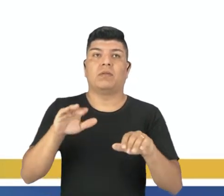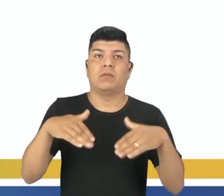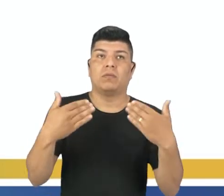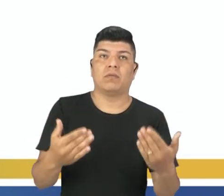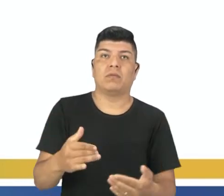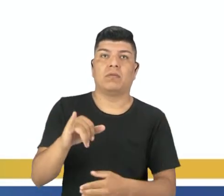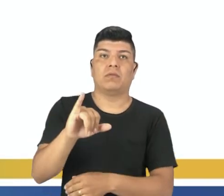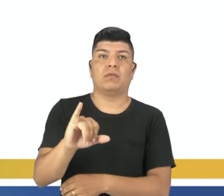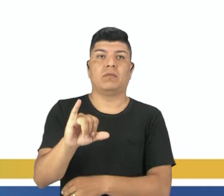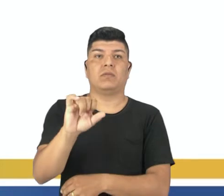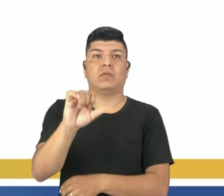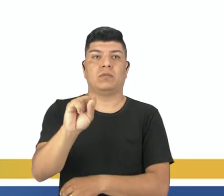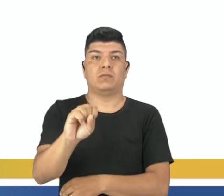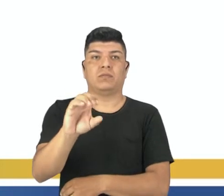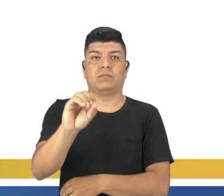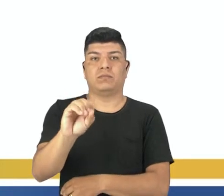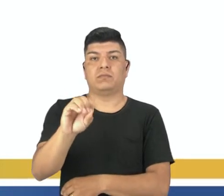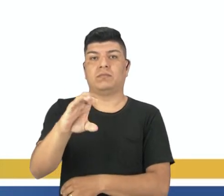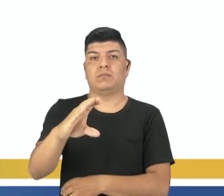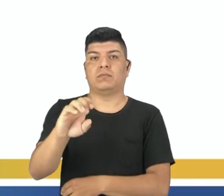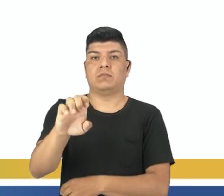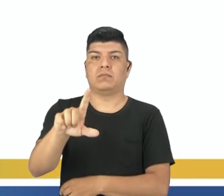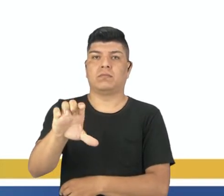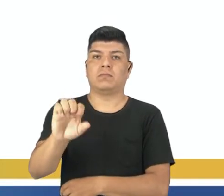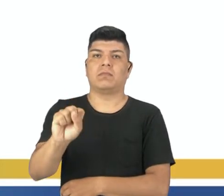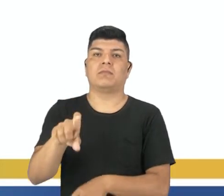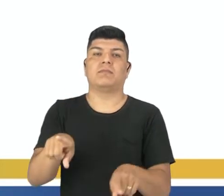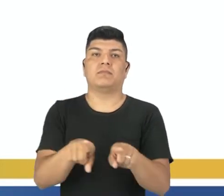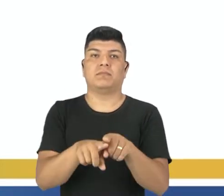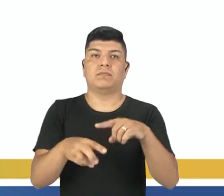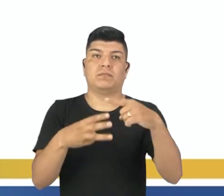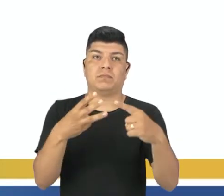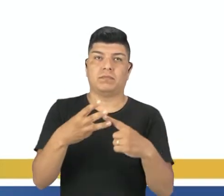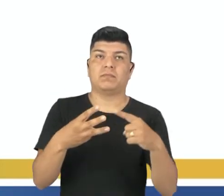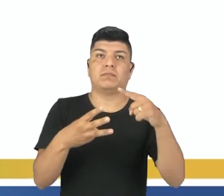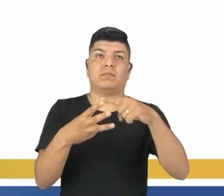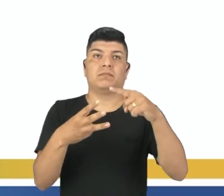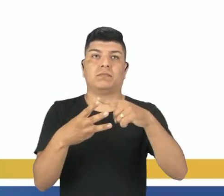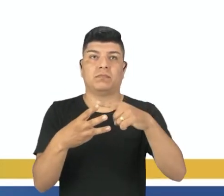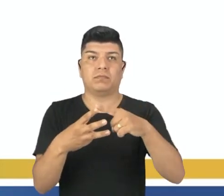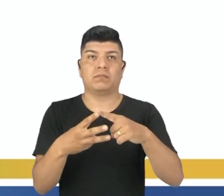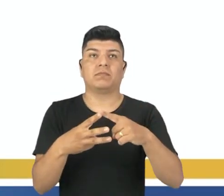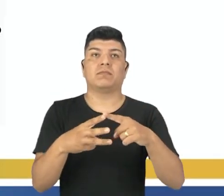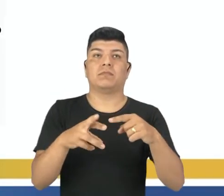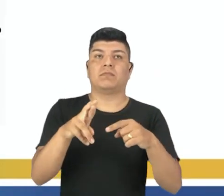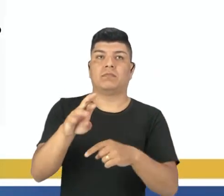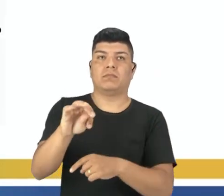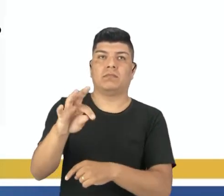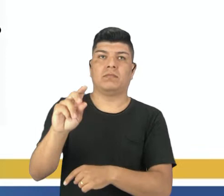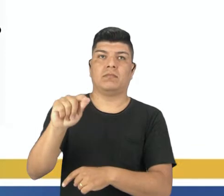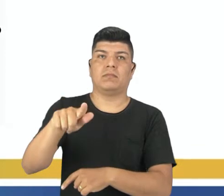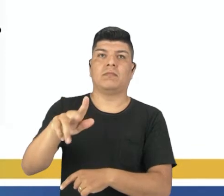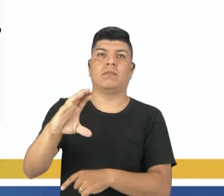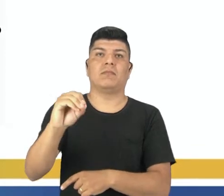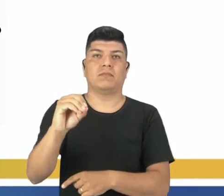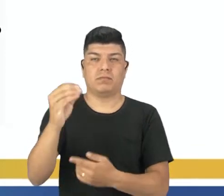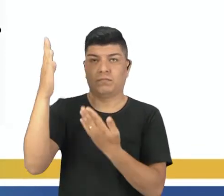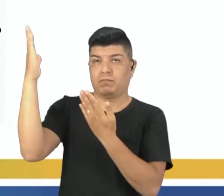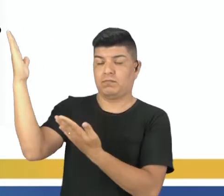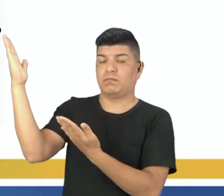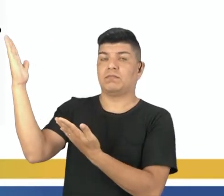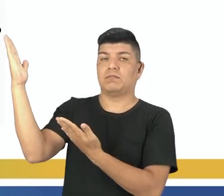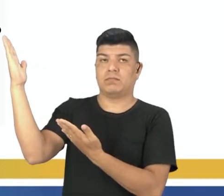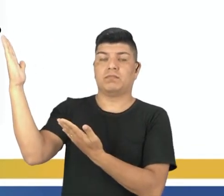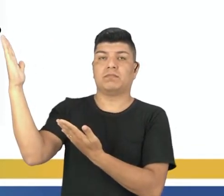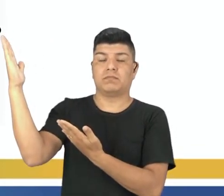Então dependendo de sua forma o trapézio é classificada de três maneiras ele pode ser um trapézio retângulo né que é o tipo